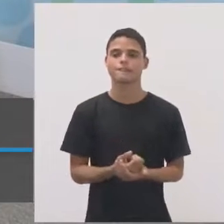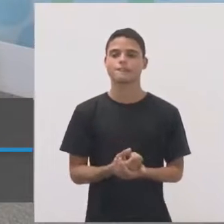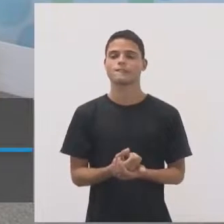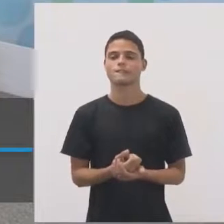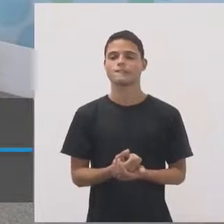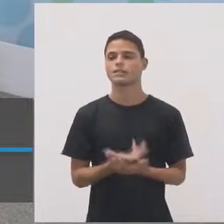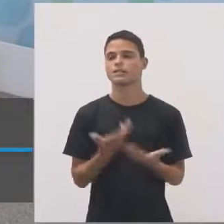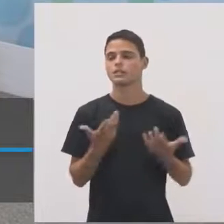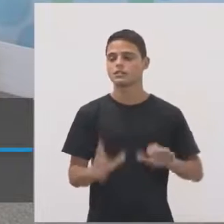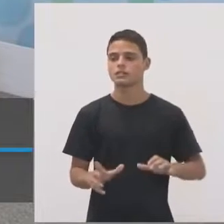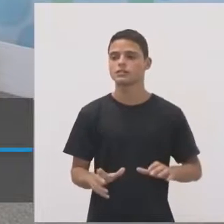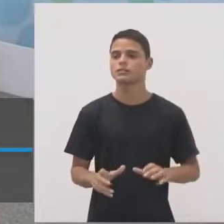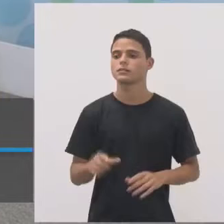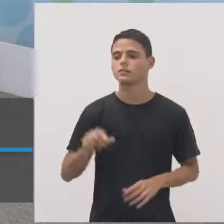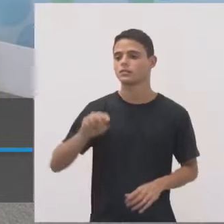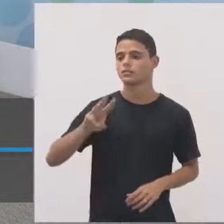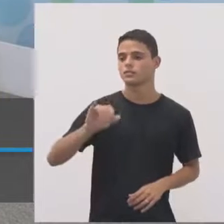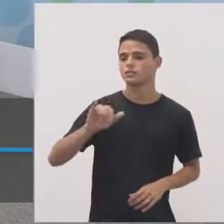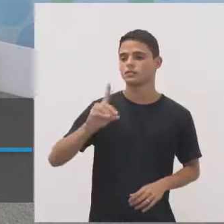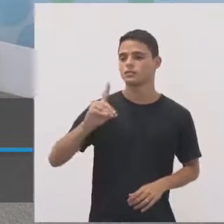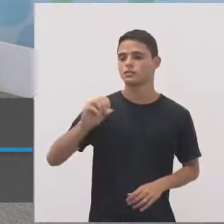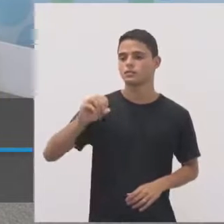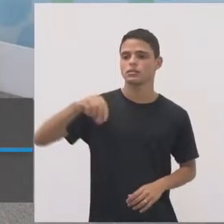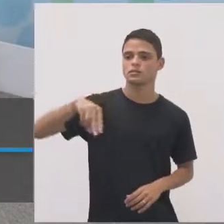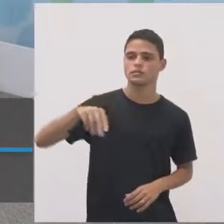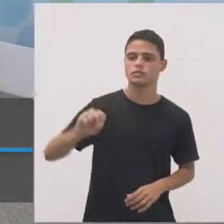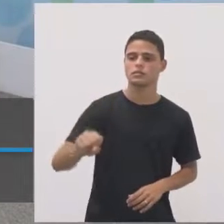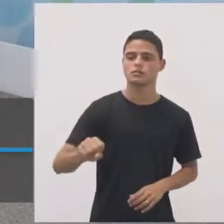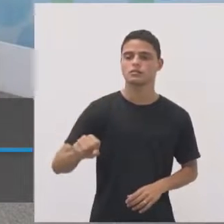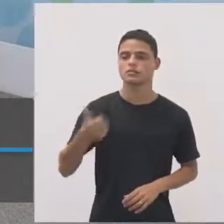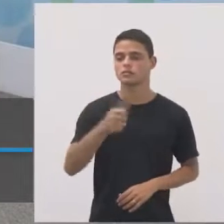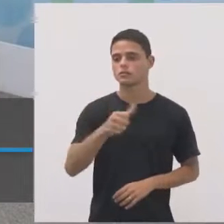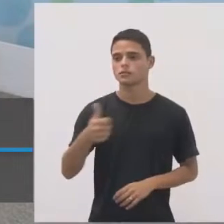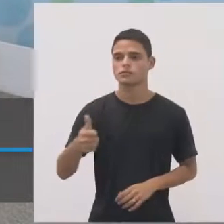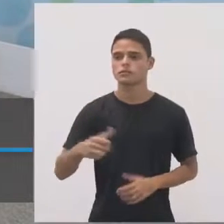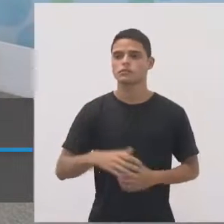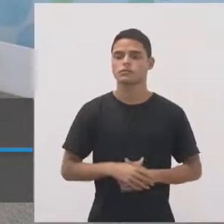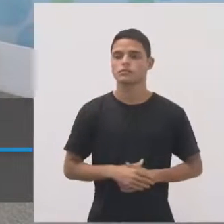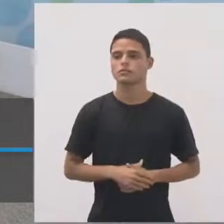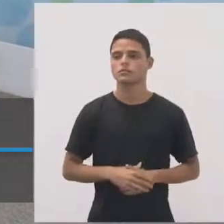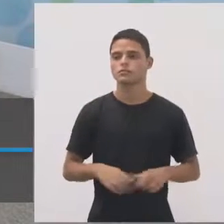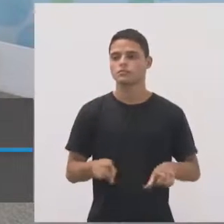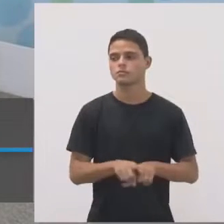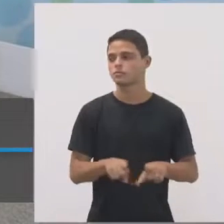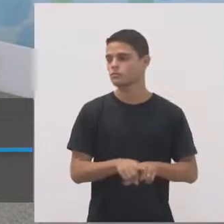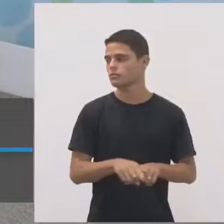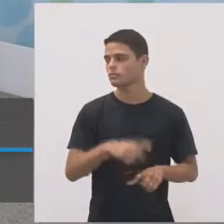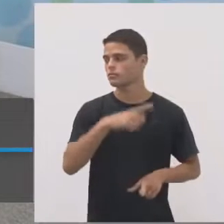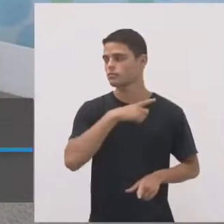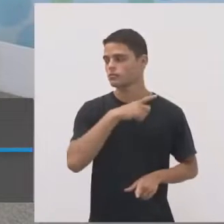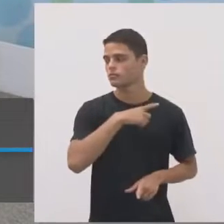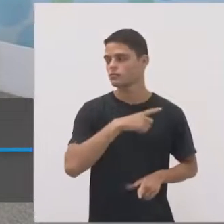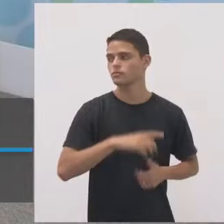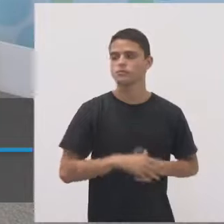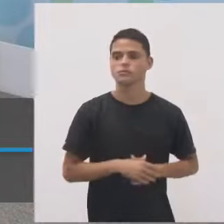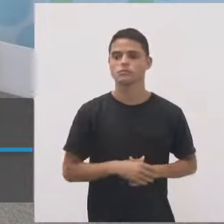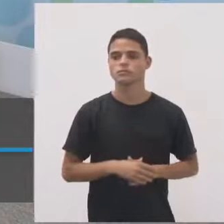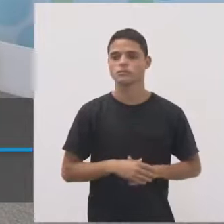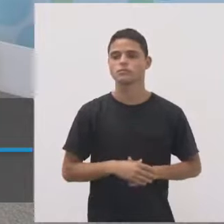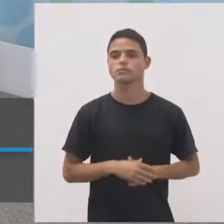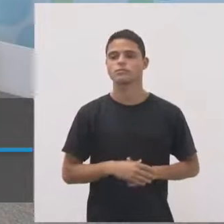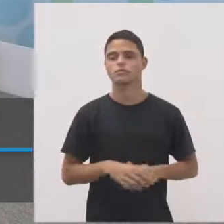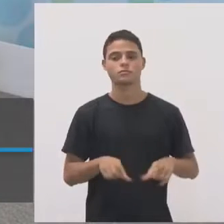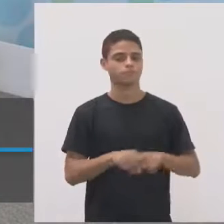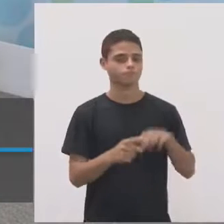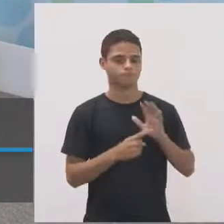10, né? Eu quero pôr o 11. Vocês vão conseguir. Eu vou, né? Vai ter no site da Microsoft. Vocês vão fazer um download desse arquivo. Eu